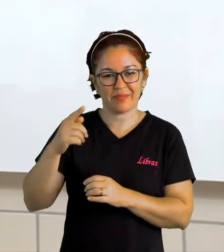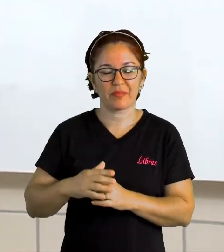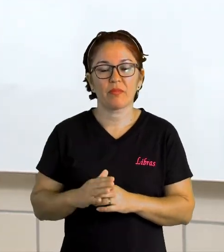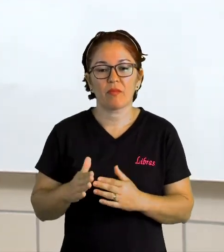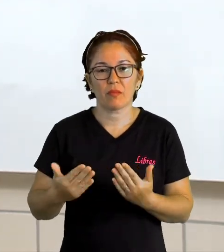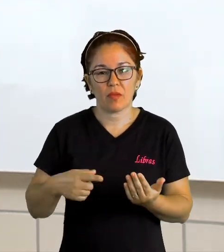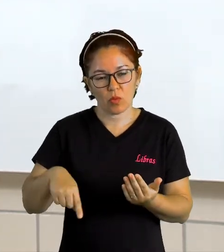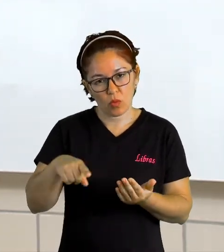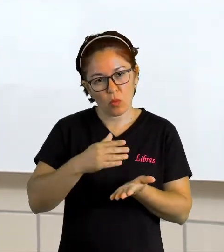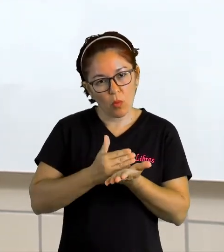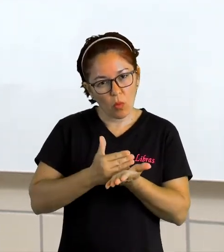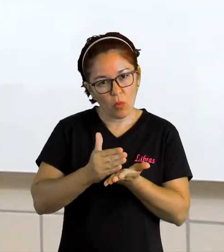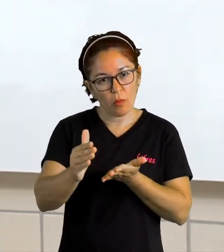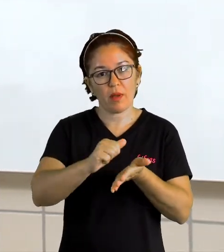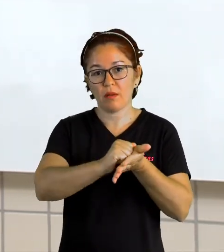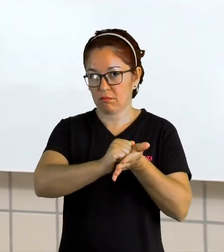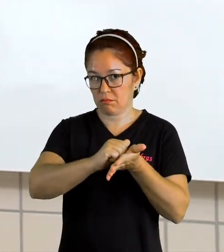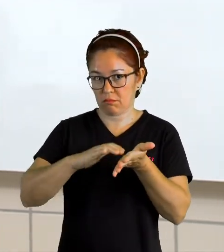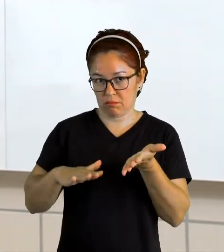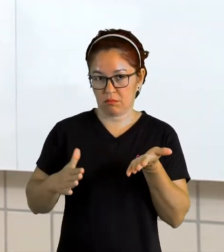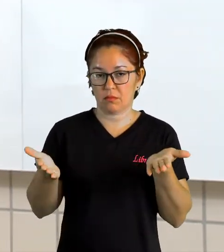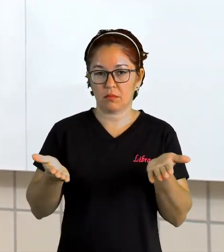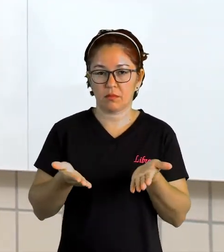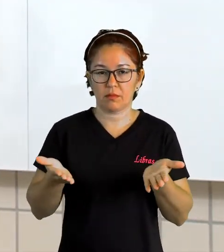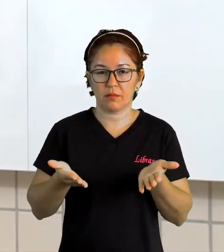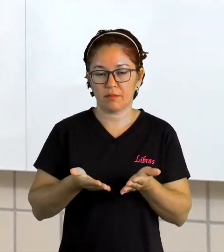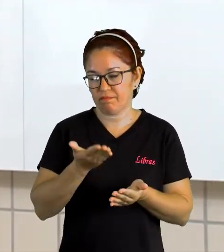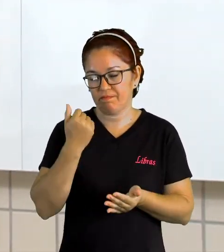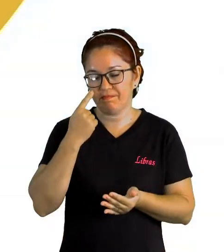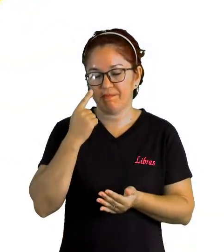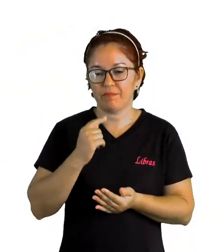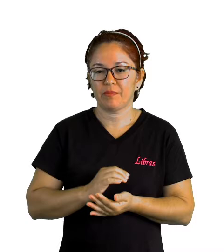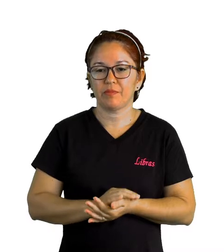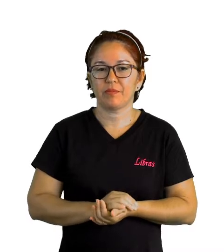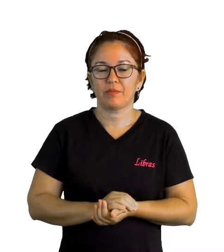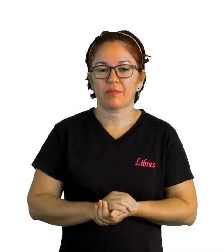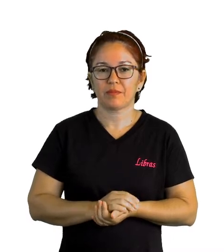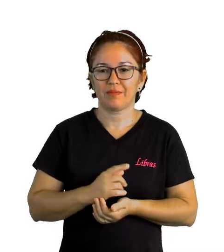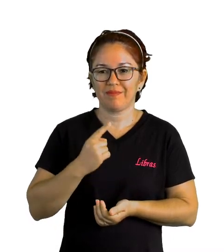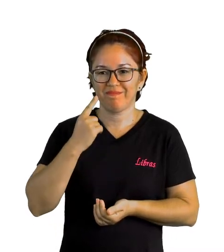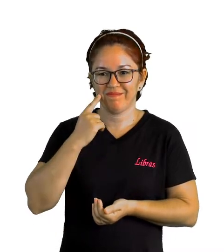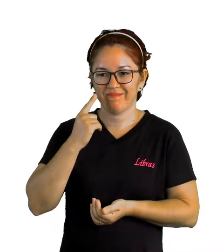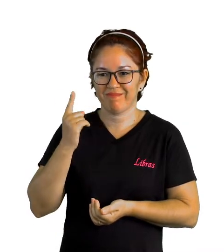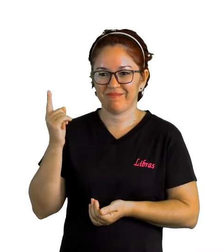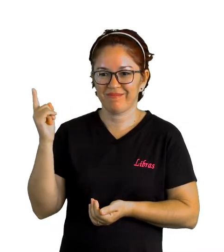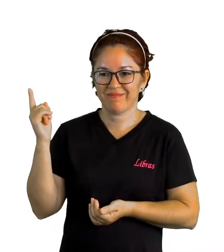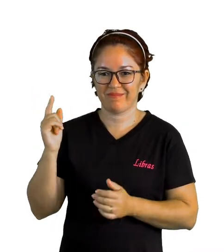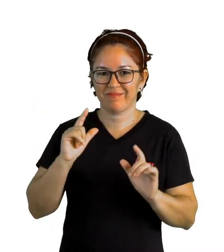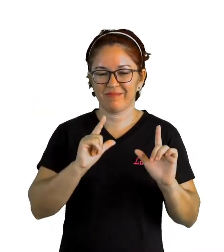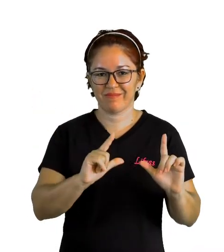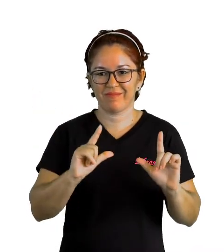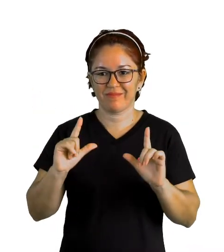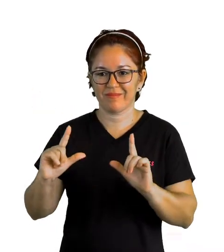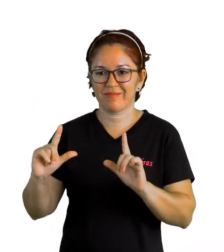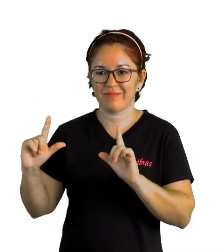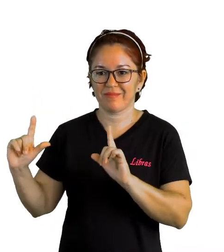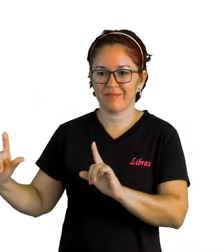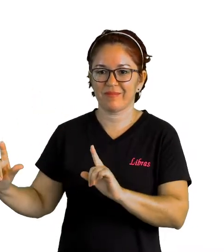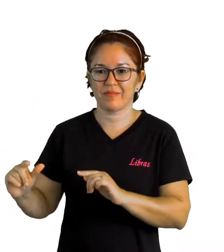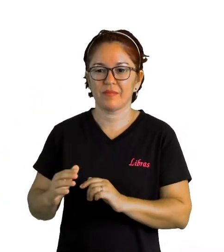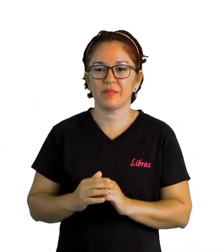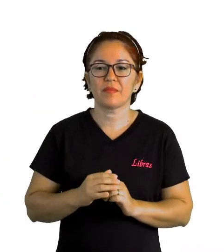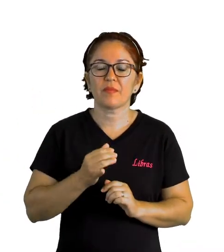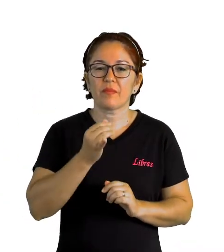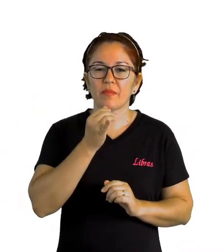começar a executar nossas atividades de hoje. Então vamos lá, está aí na tela para vocês. Reescreva